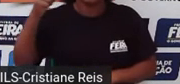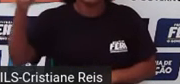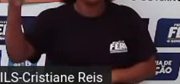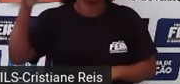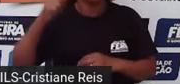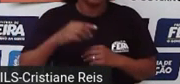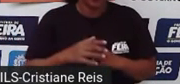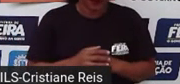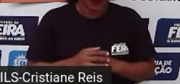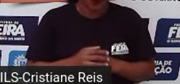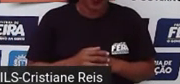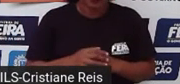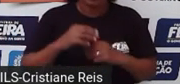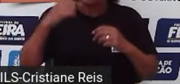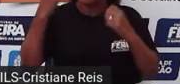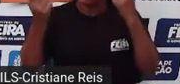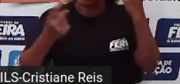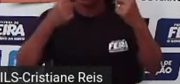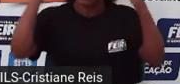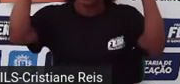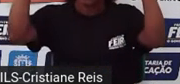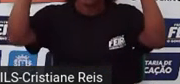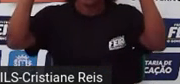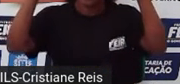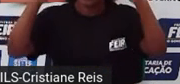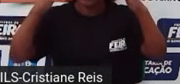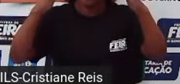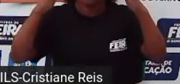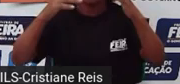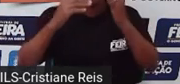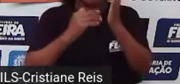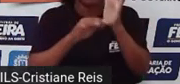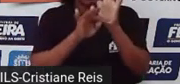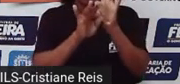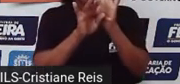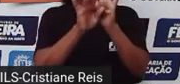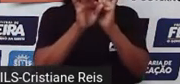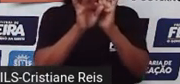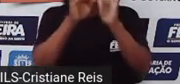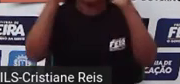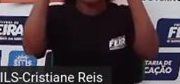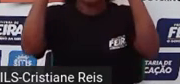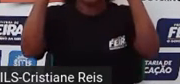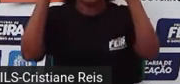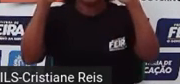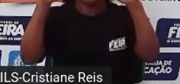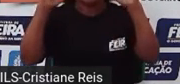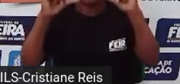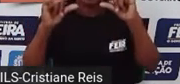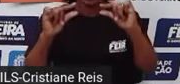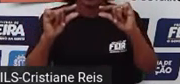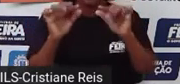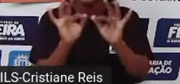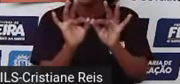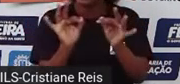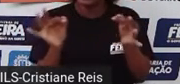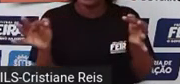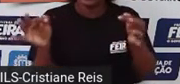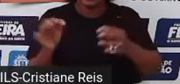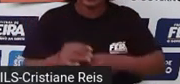diminuição dessa parte da tarde aí da Neve né Vamos lá quebra falou que era só pinceladas básicas